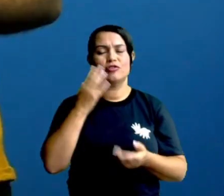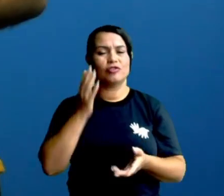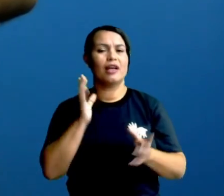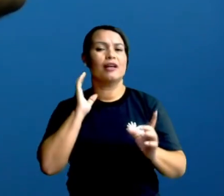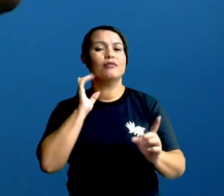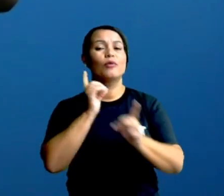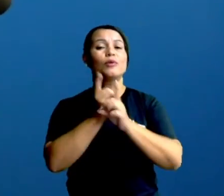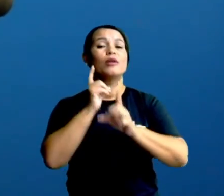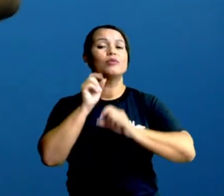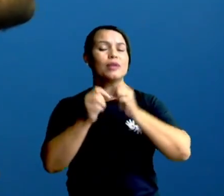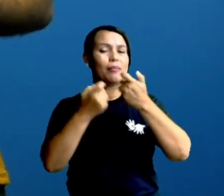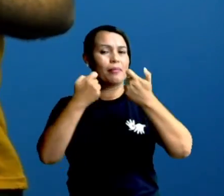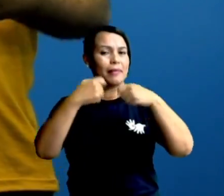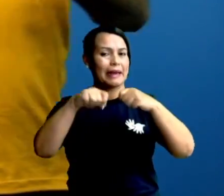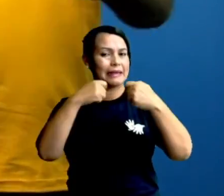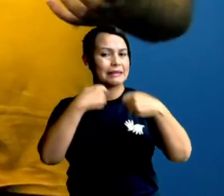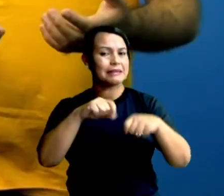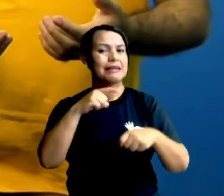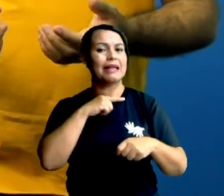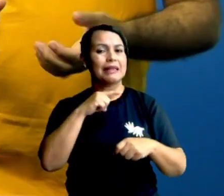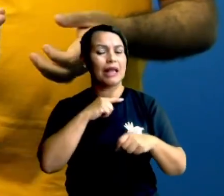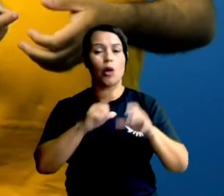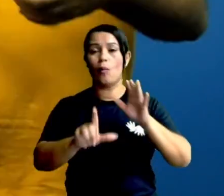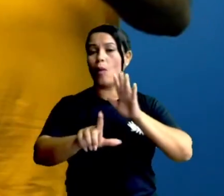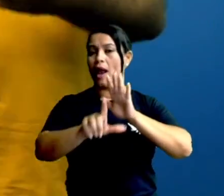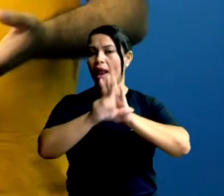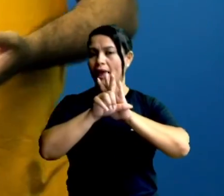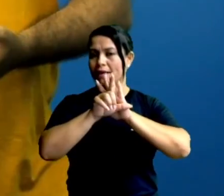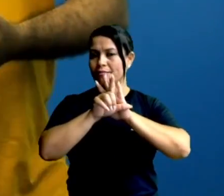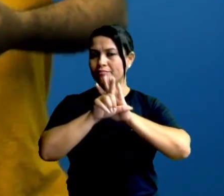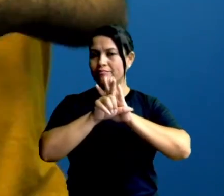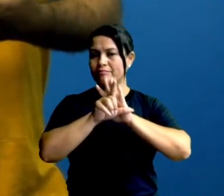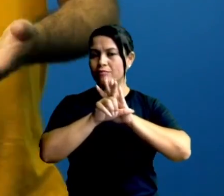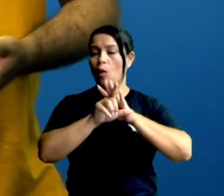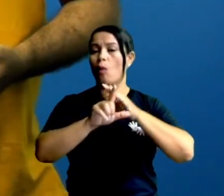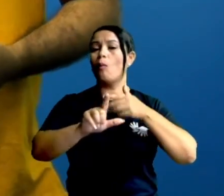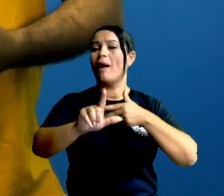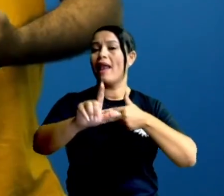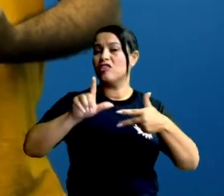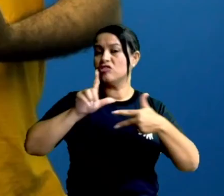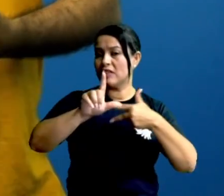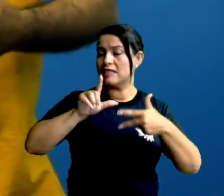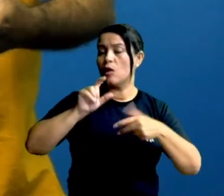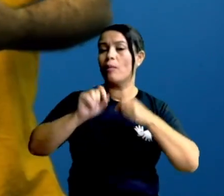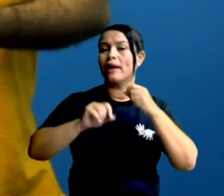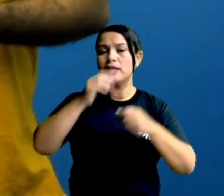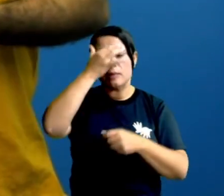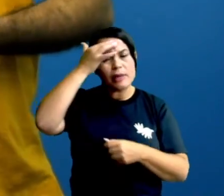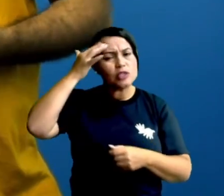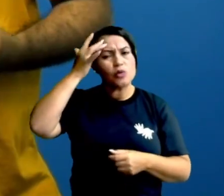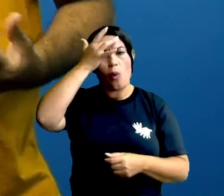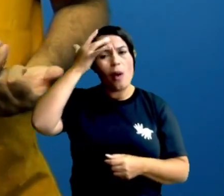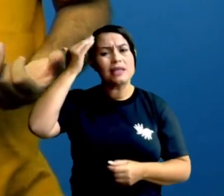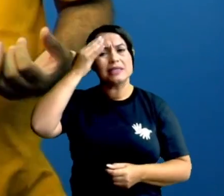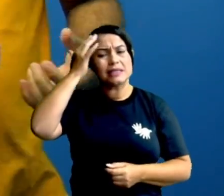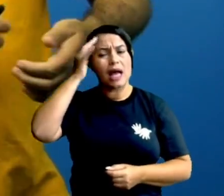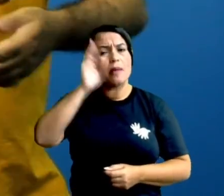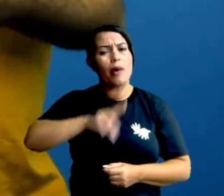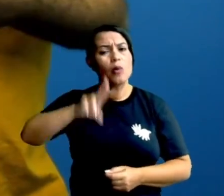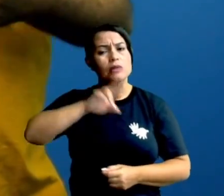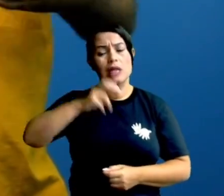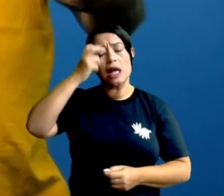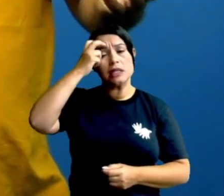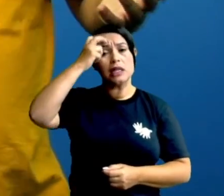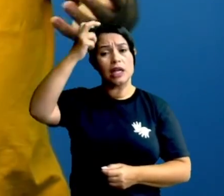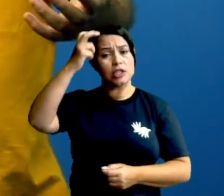descobrir que é preciso criar uma legislação, uma regra, para que as pessoas saibam usar de maneira inteligente essa